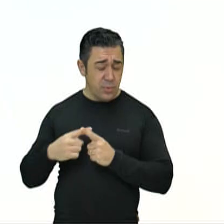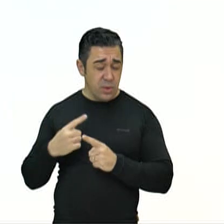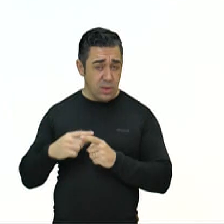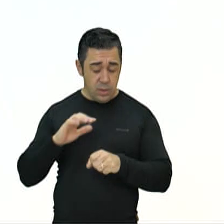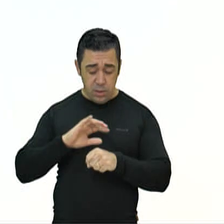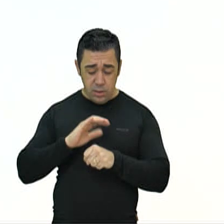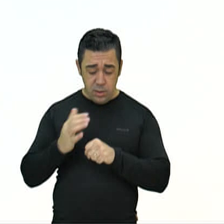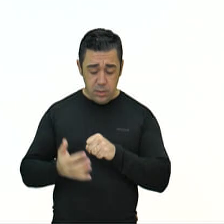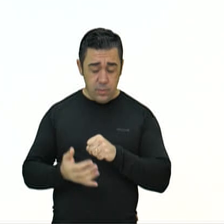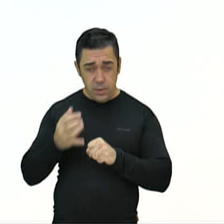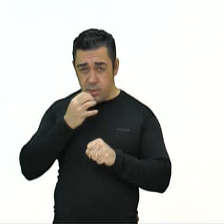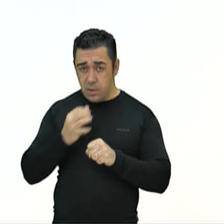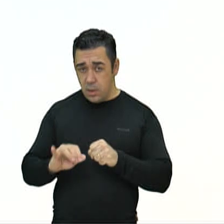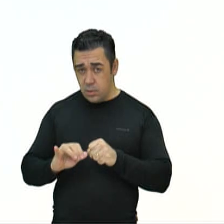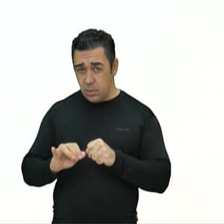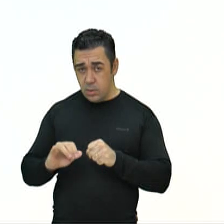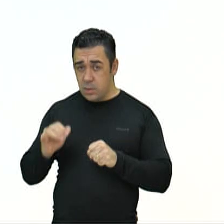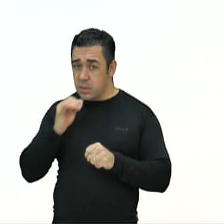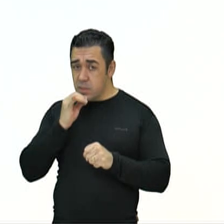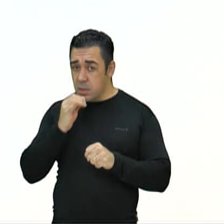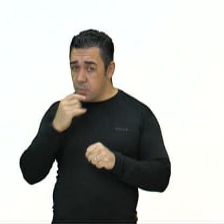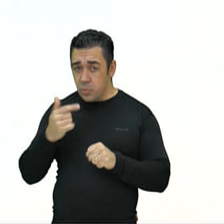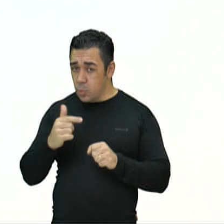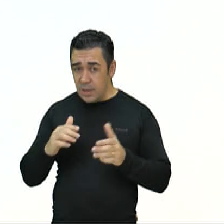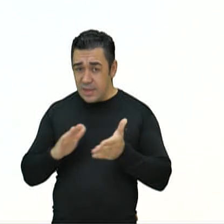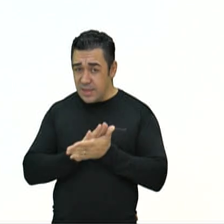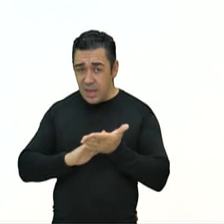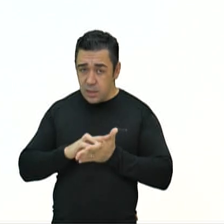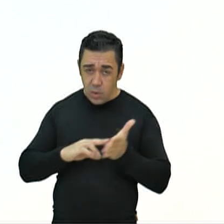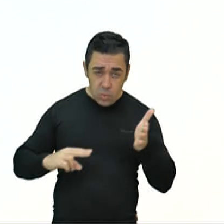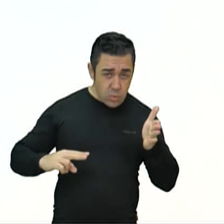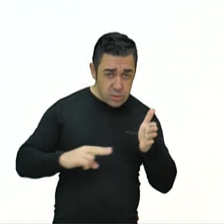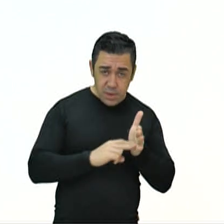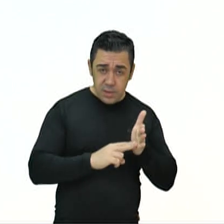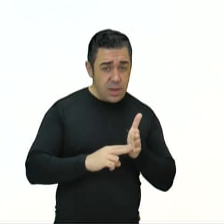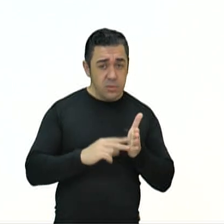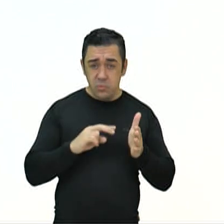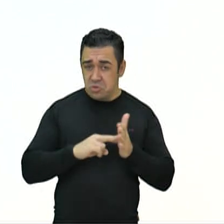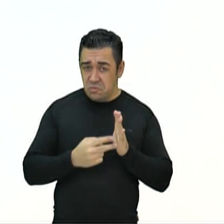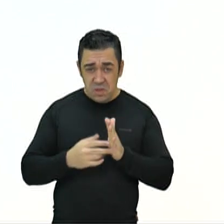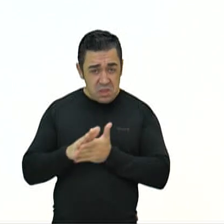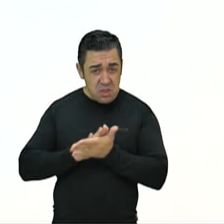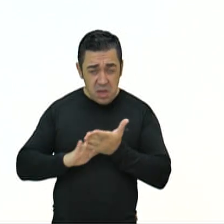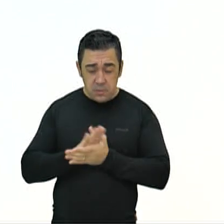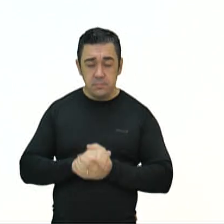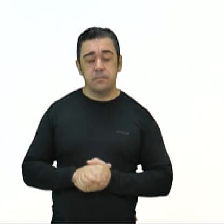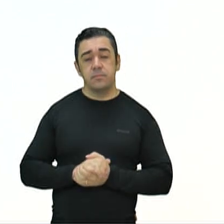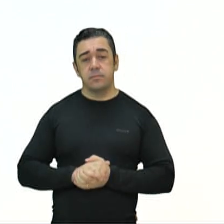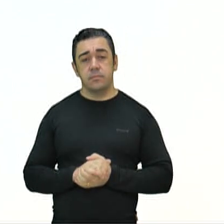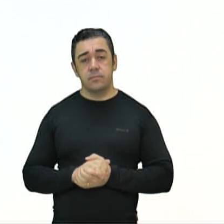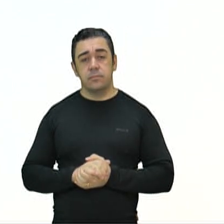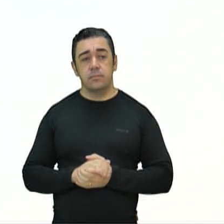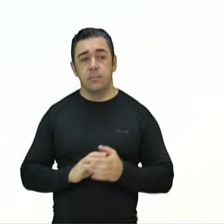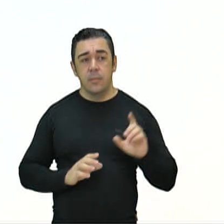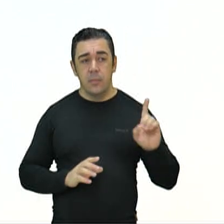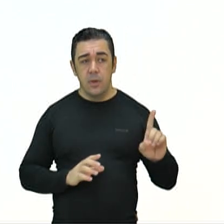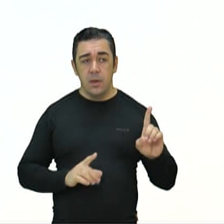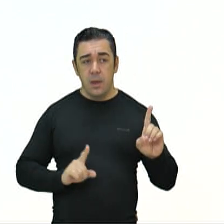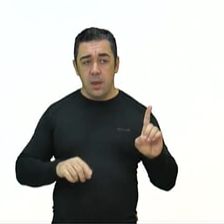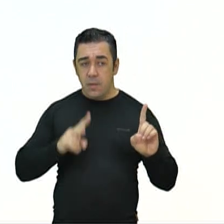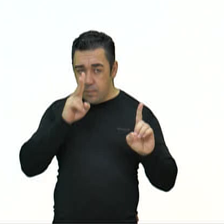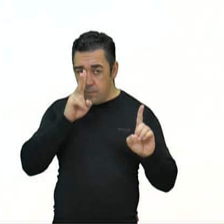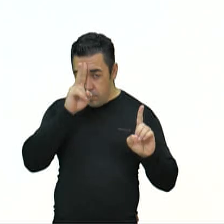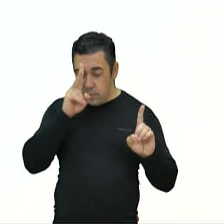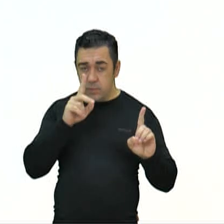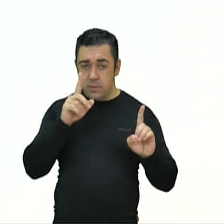elétrico, sem estar conectado à corrente elétrica, também não quer dizer nada. A força elétrica envolvida